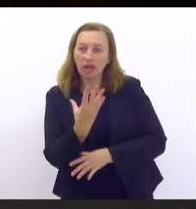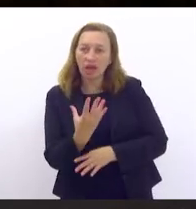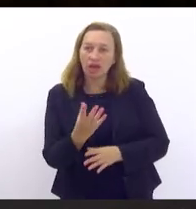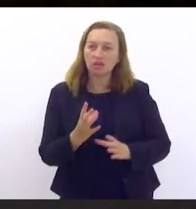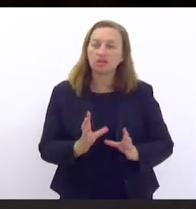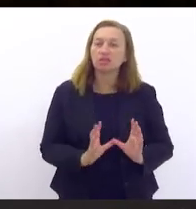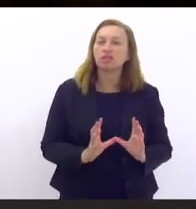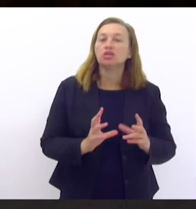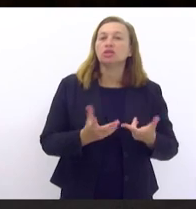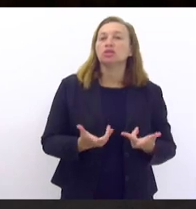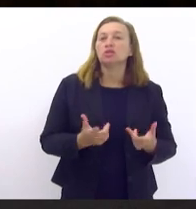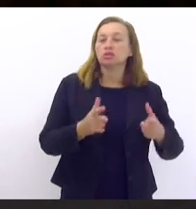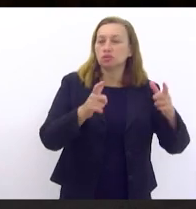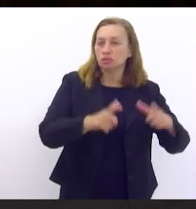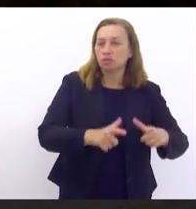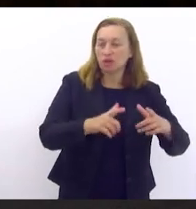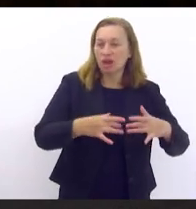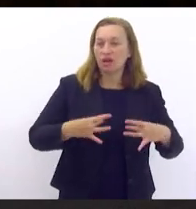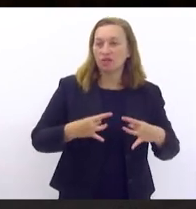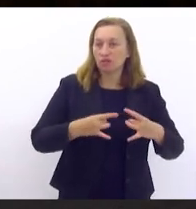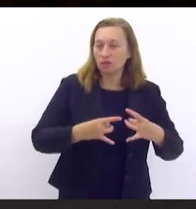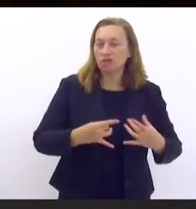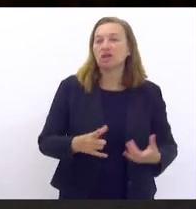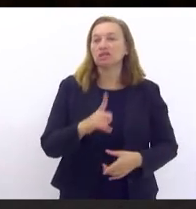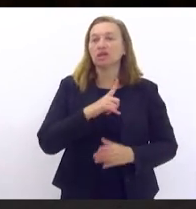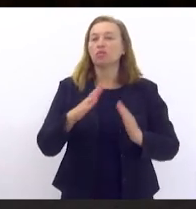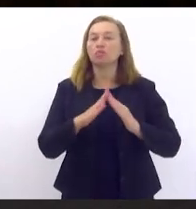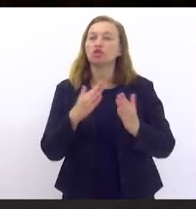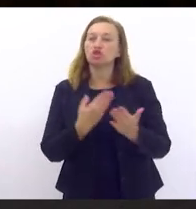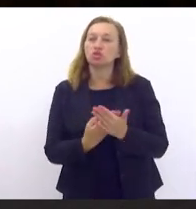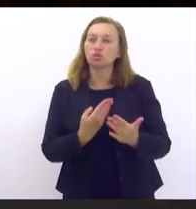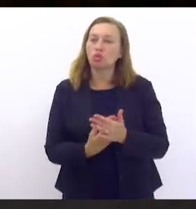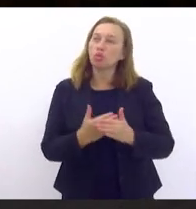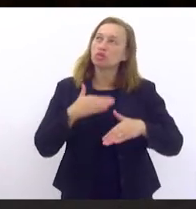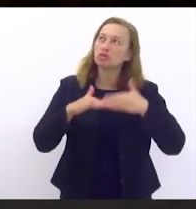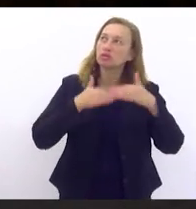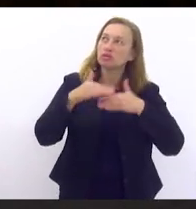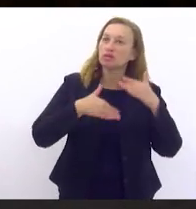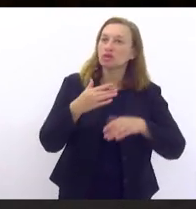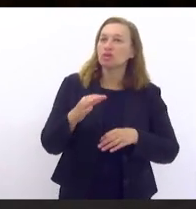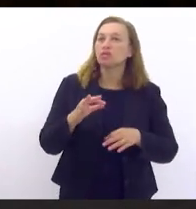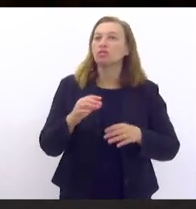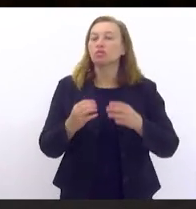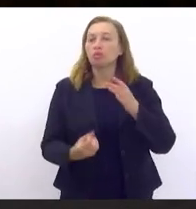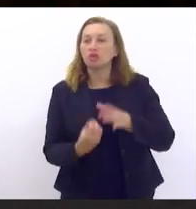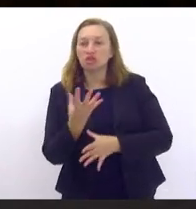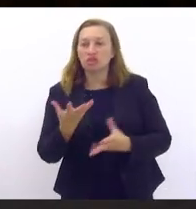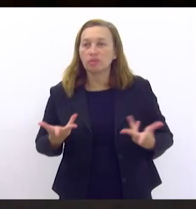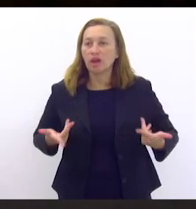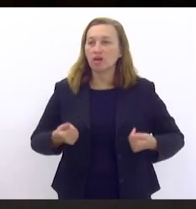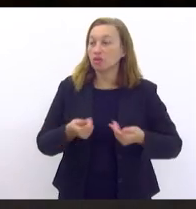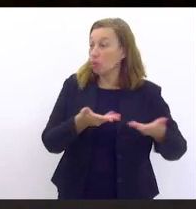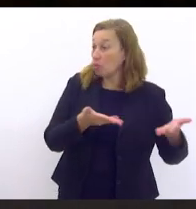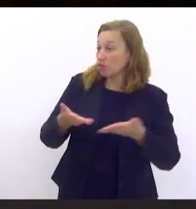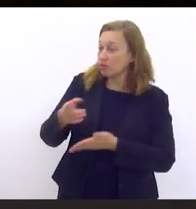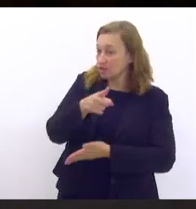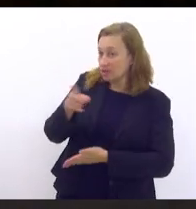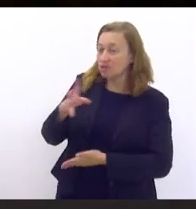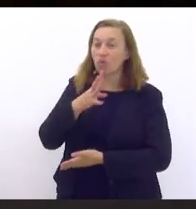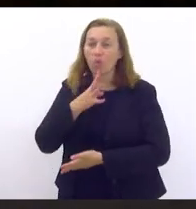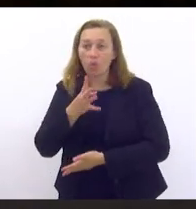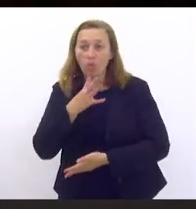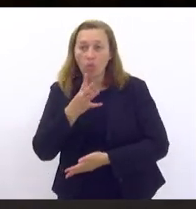pontos de entrega voluntária a gente tem uma escola Onde está sendo desenvolvido um projeto incrível que eu convido todos a conhecerem